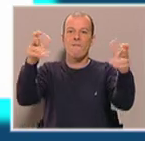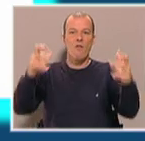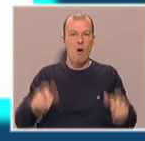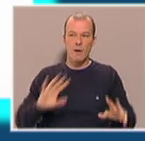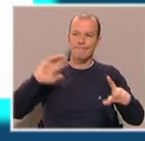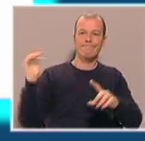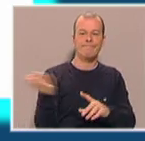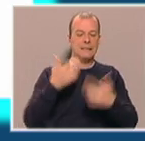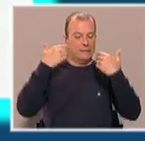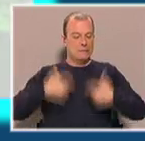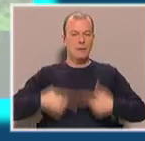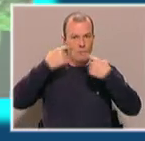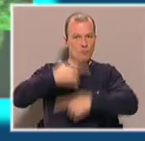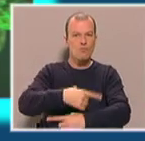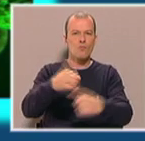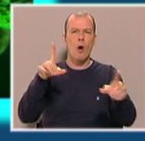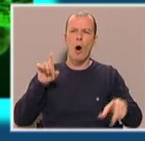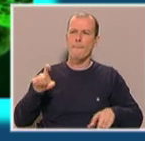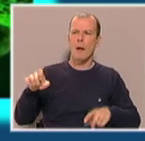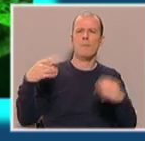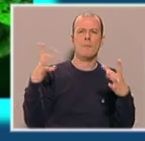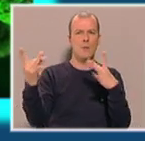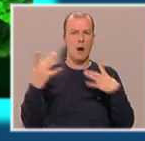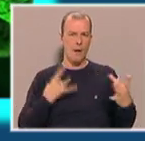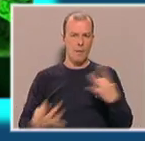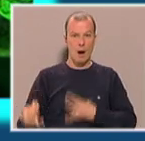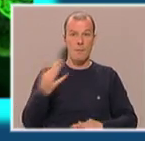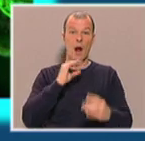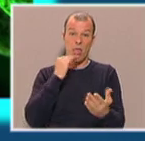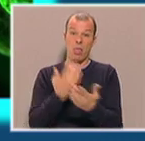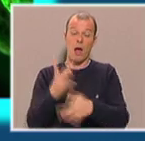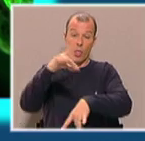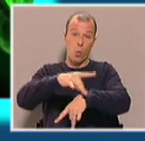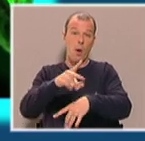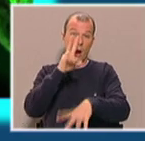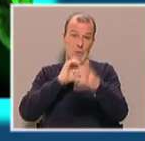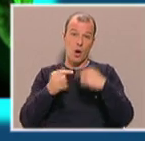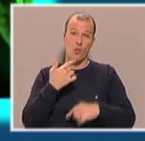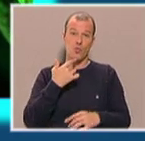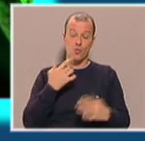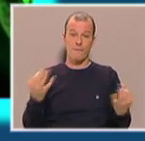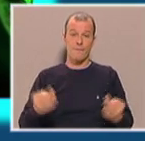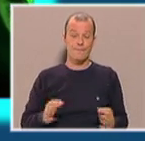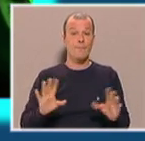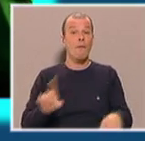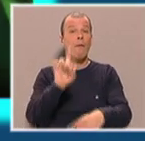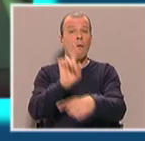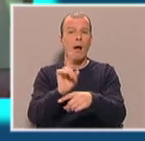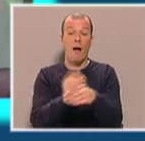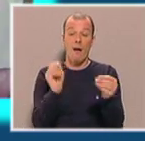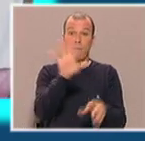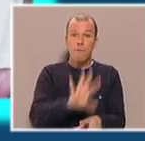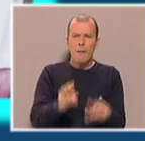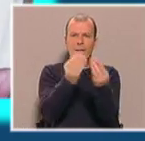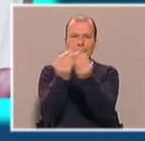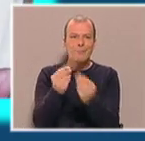também o nosso organismo a inúmeros agentes microbianos, responsáveis por causar doenças respiratórias. Também o estilo de vida de